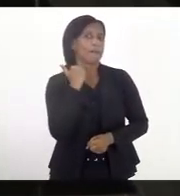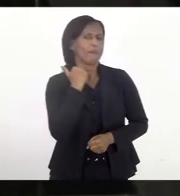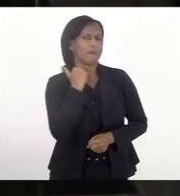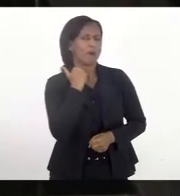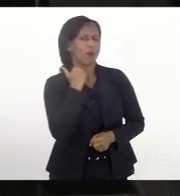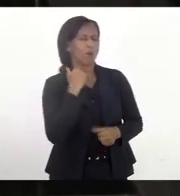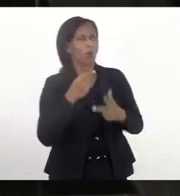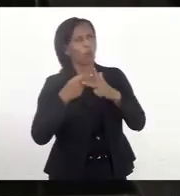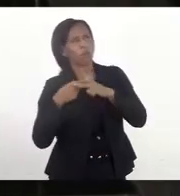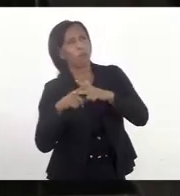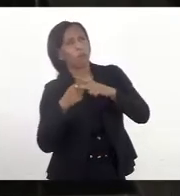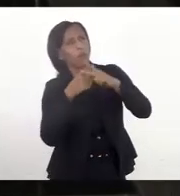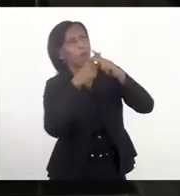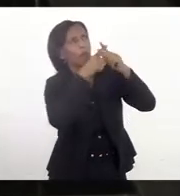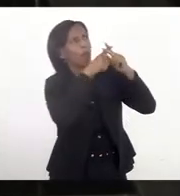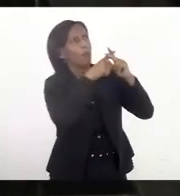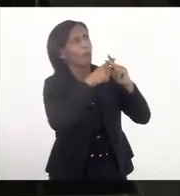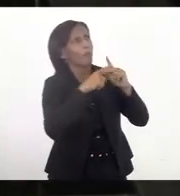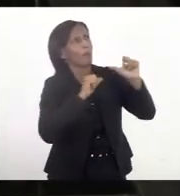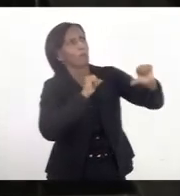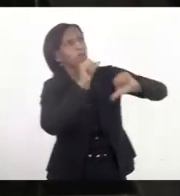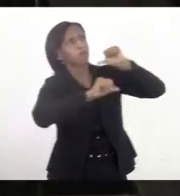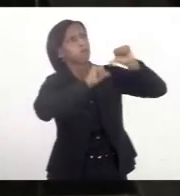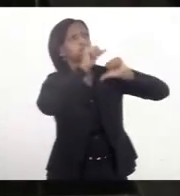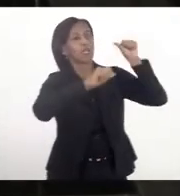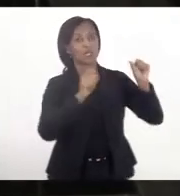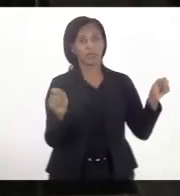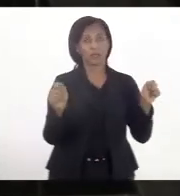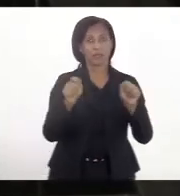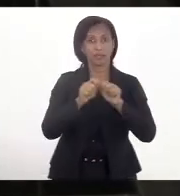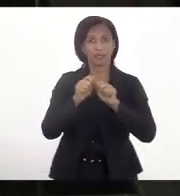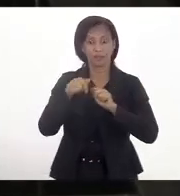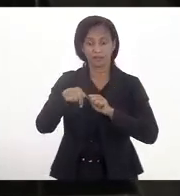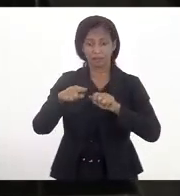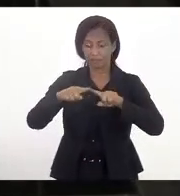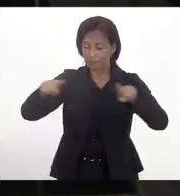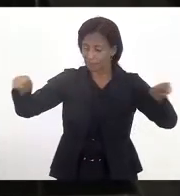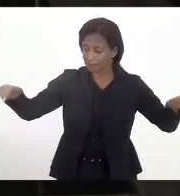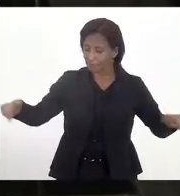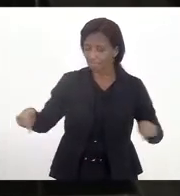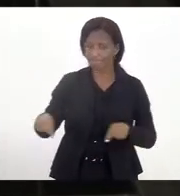recuperação se criar esse plenário nº